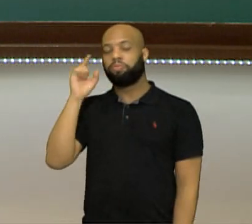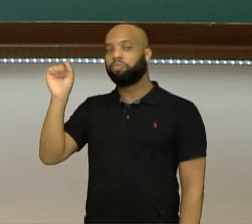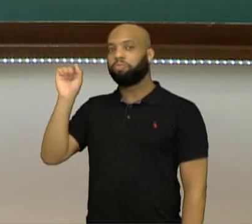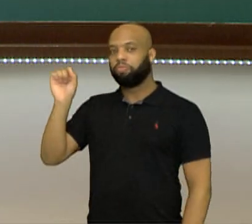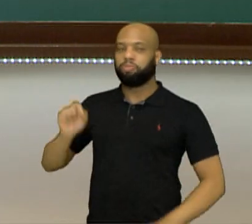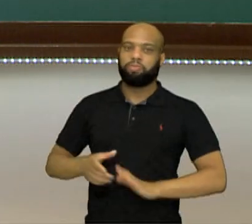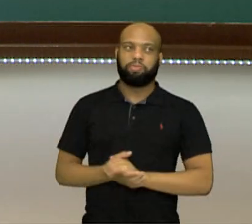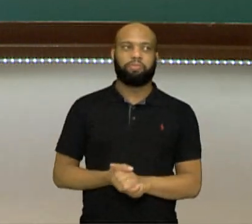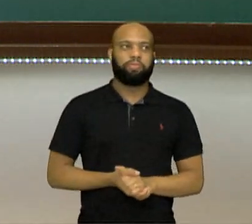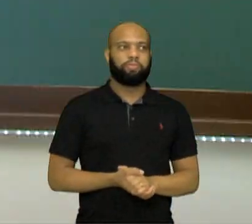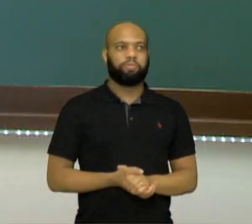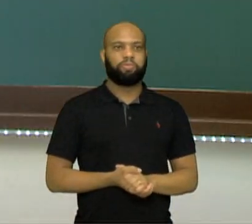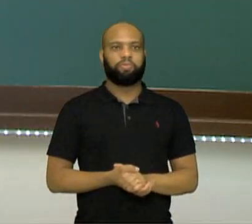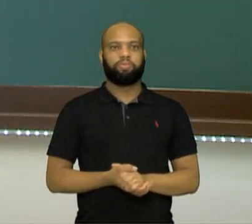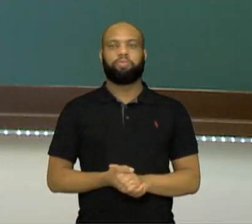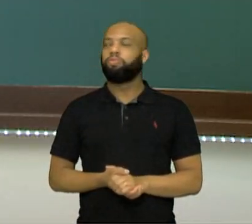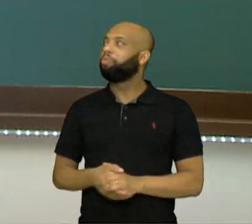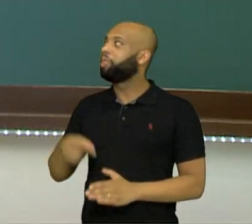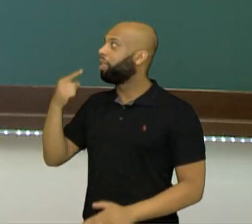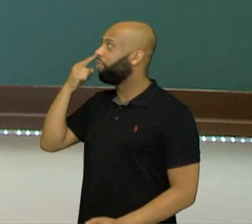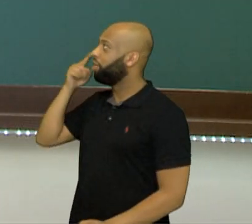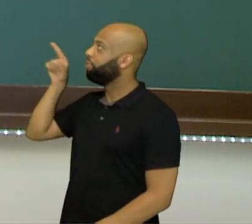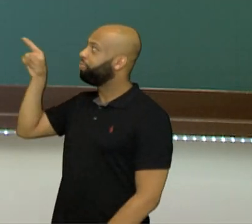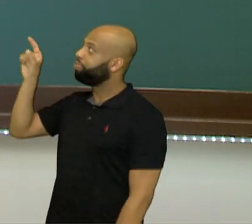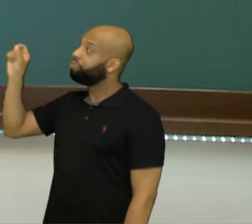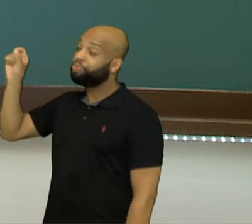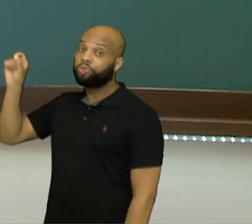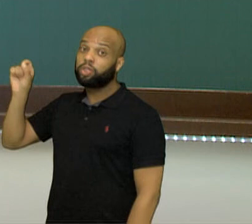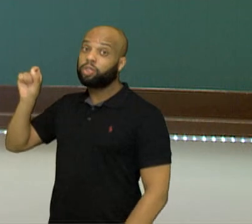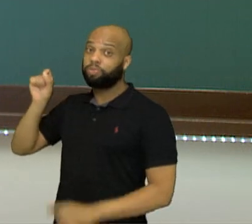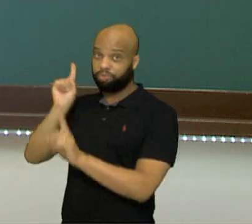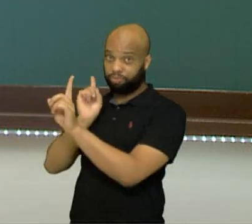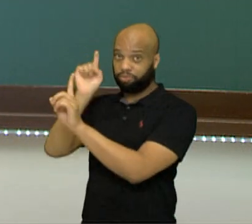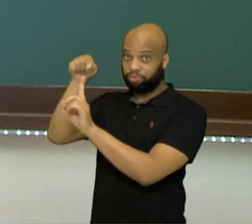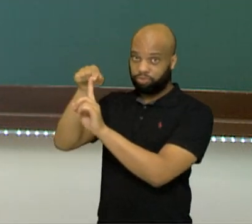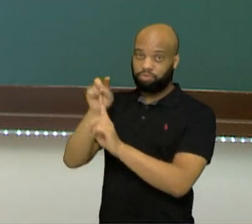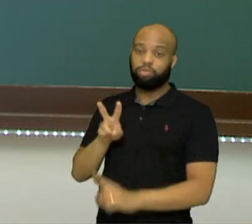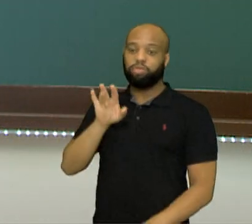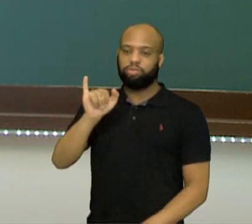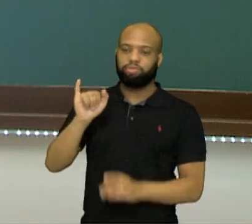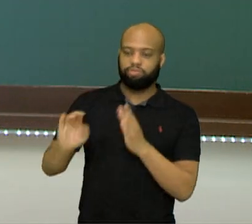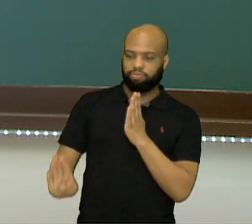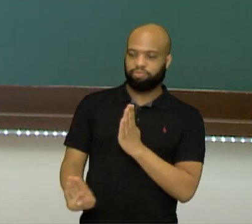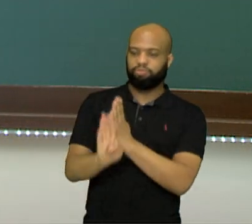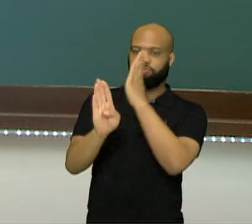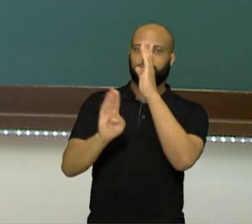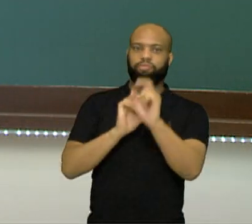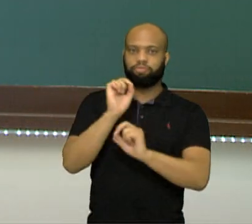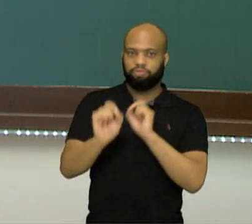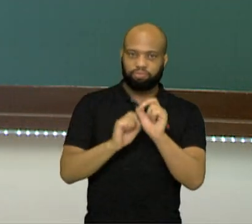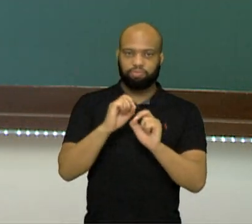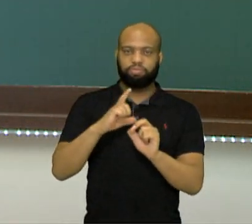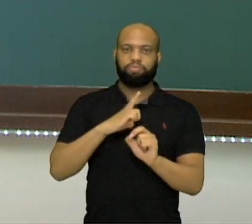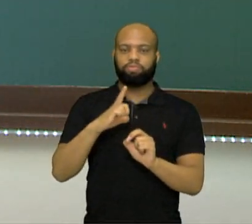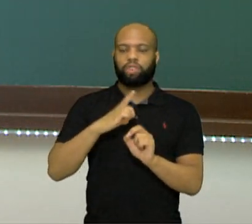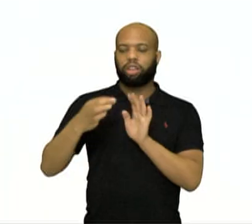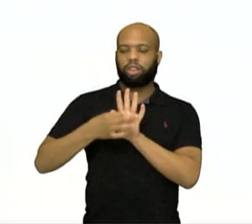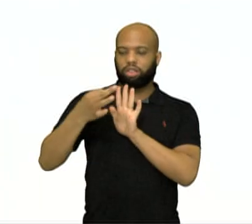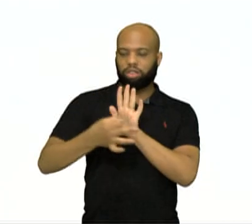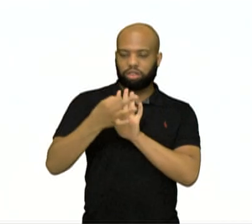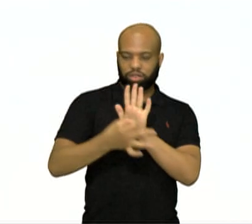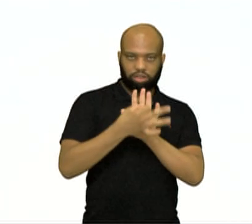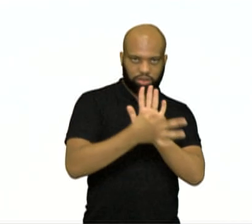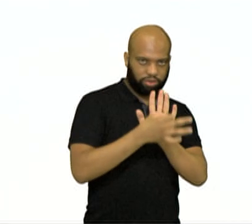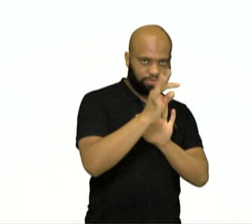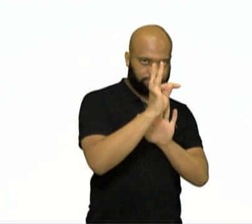se trata, né? Observe então a nossa aula aqui, os objetivos. Nós vamos hoje identificar os argumentos no artigo de opinião,